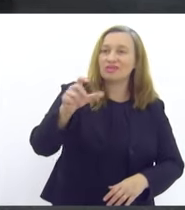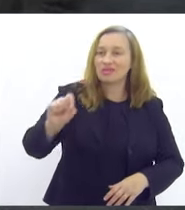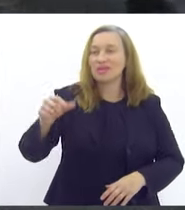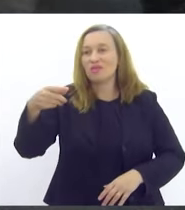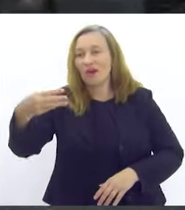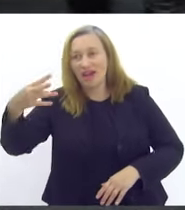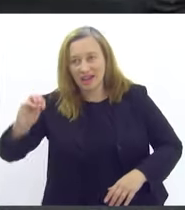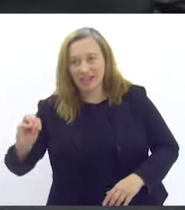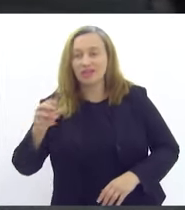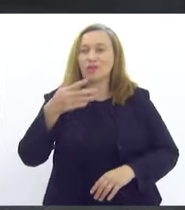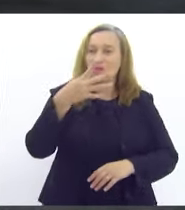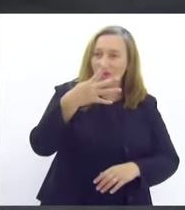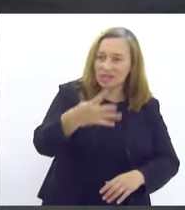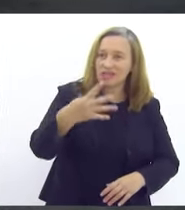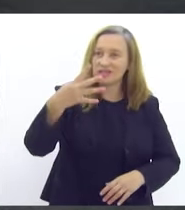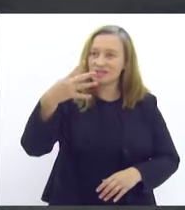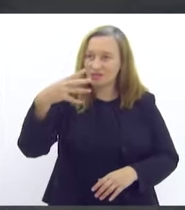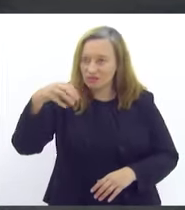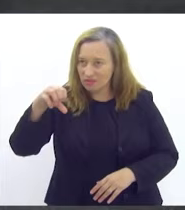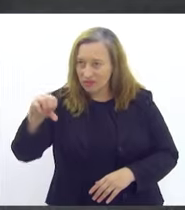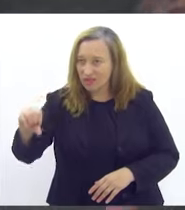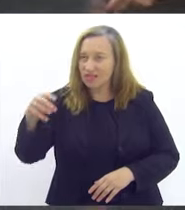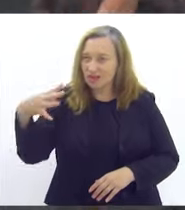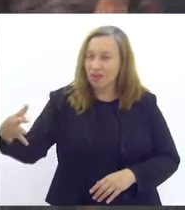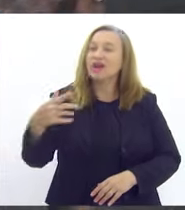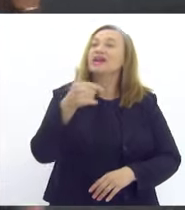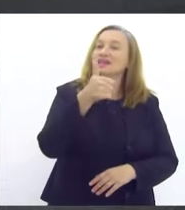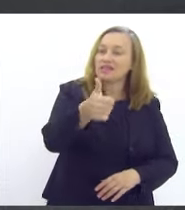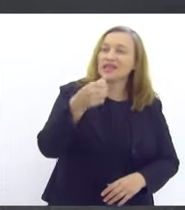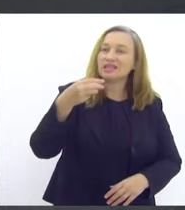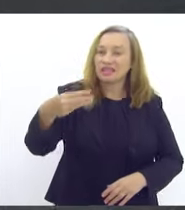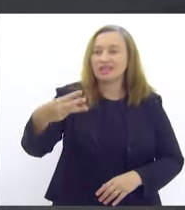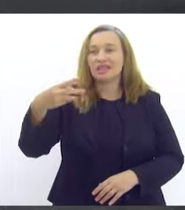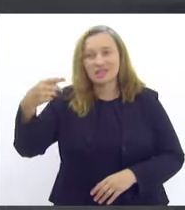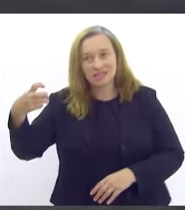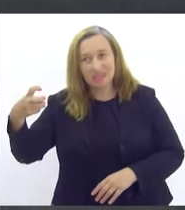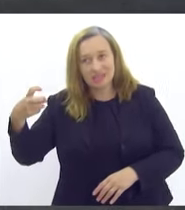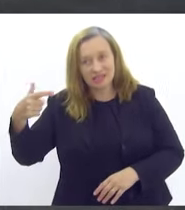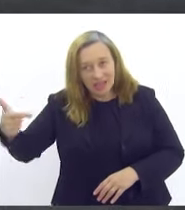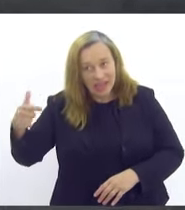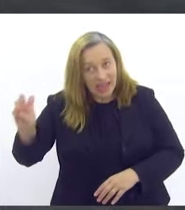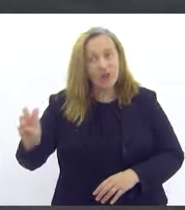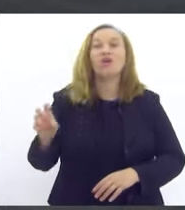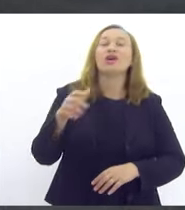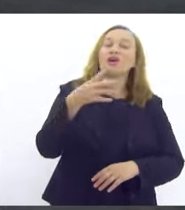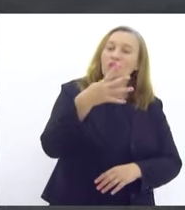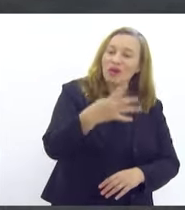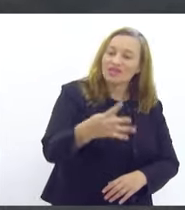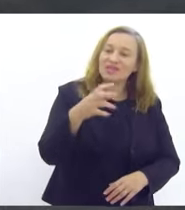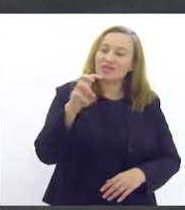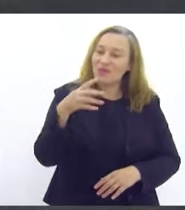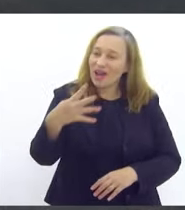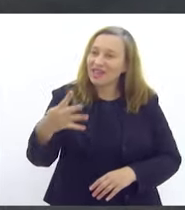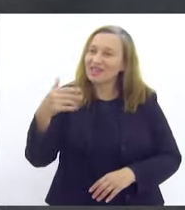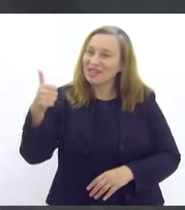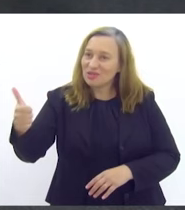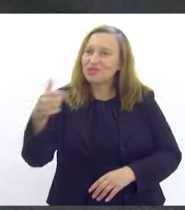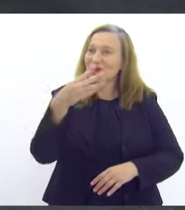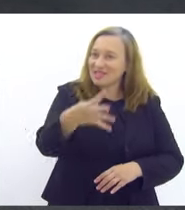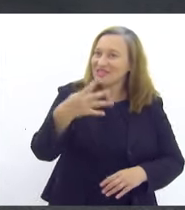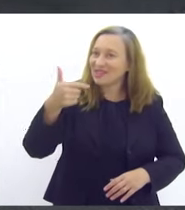364, 494, 135, 290, 441,